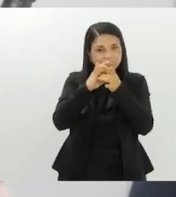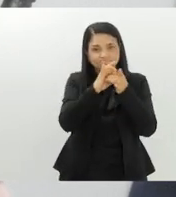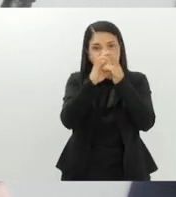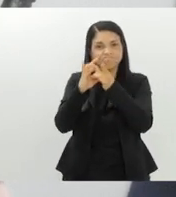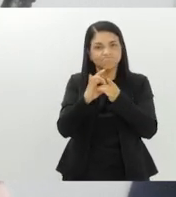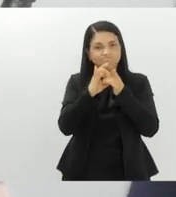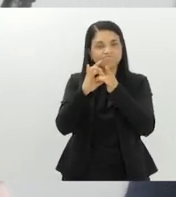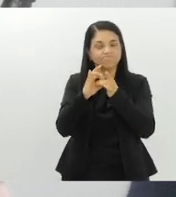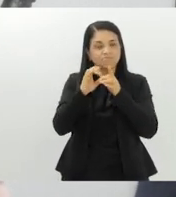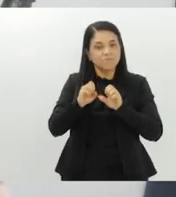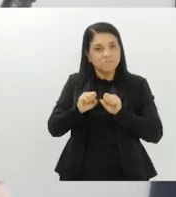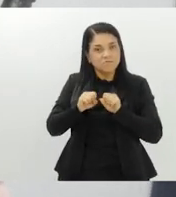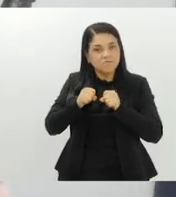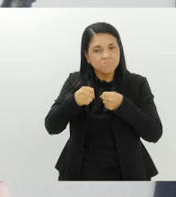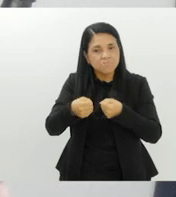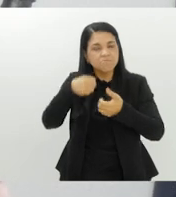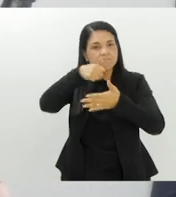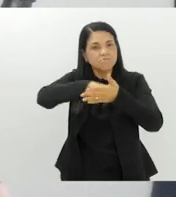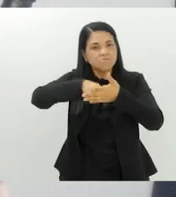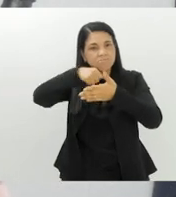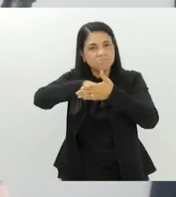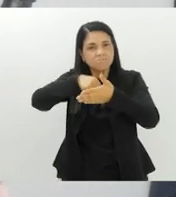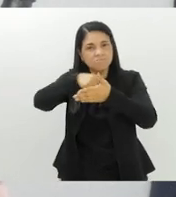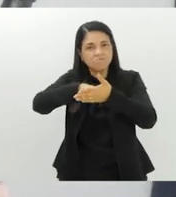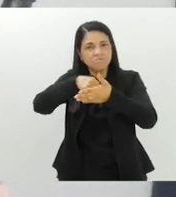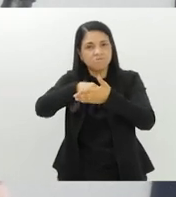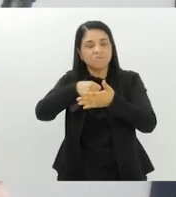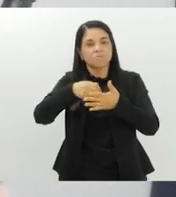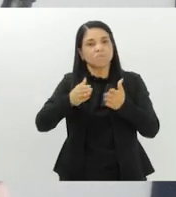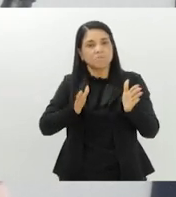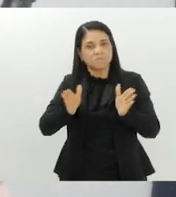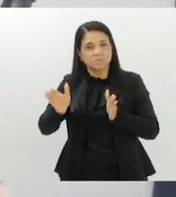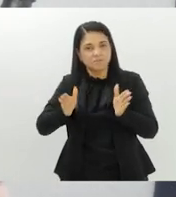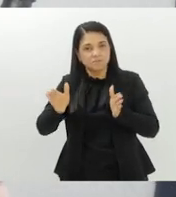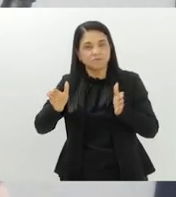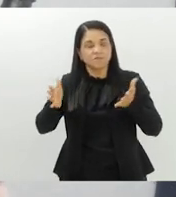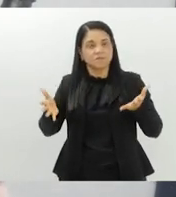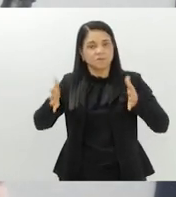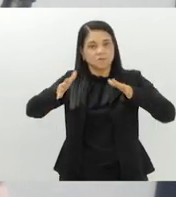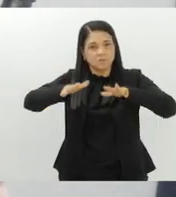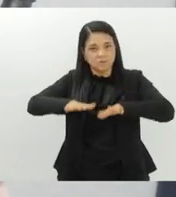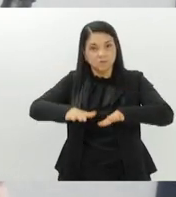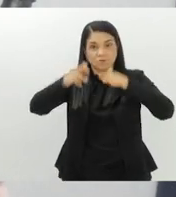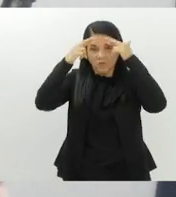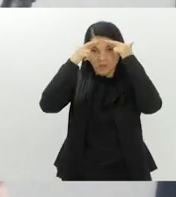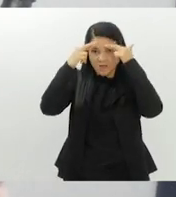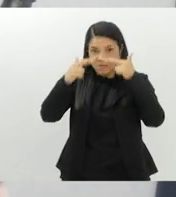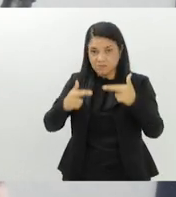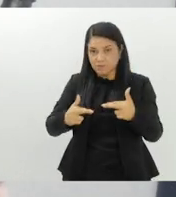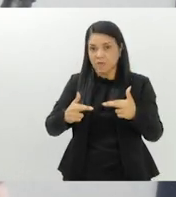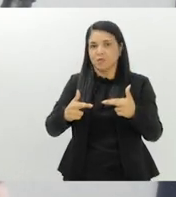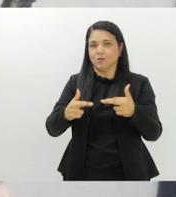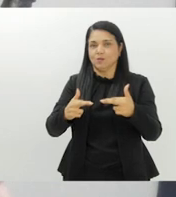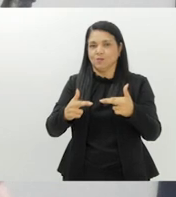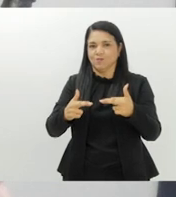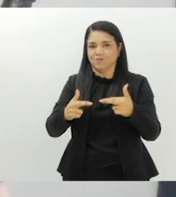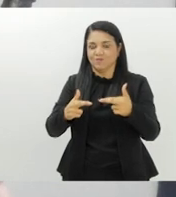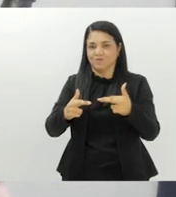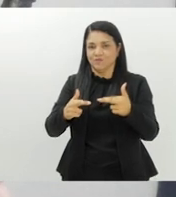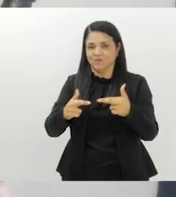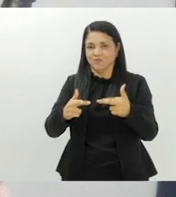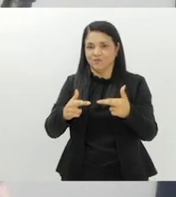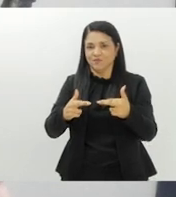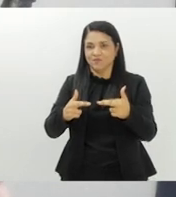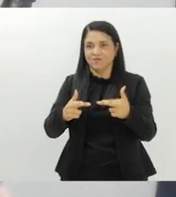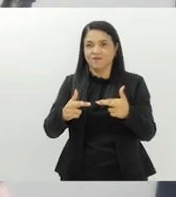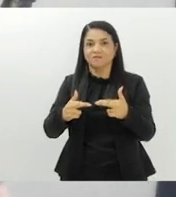em prol de lutarmos por uma acessibilidade, por uma inclusão, por um respeito às diferenças. Na